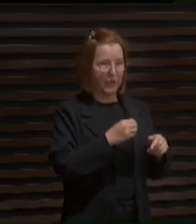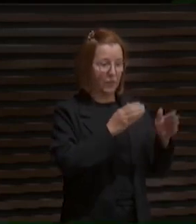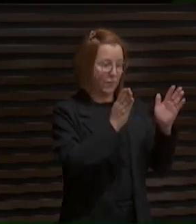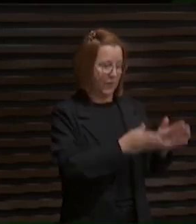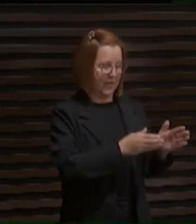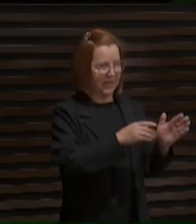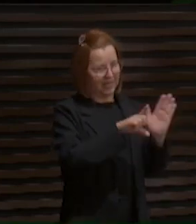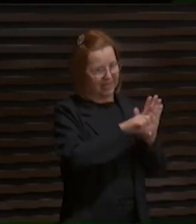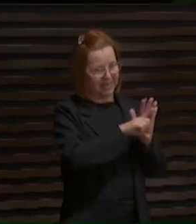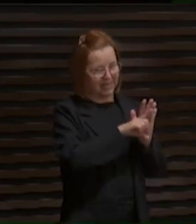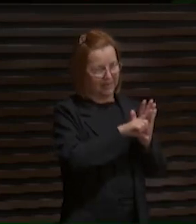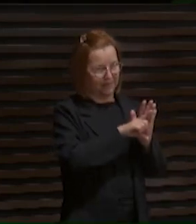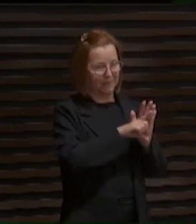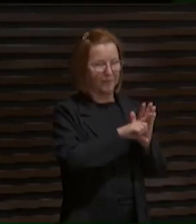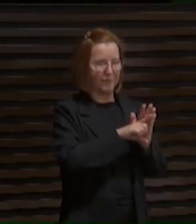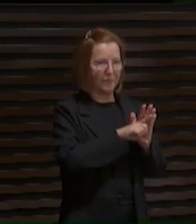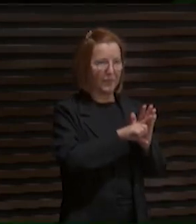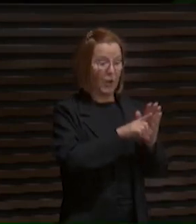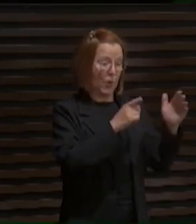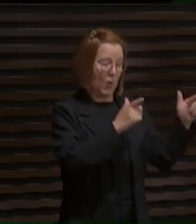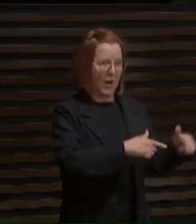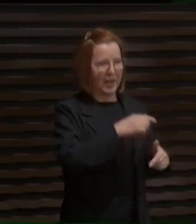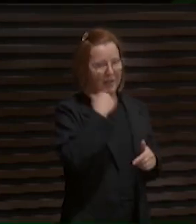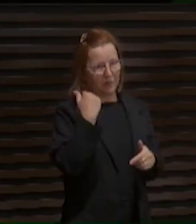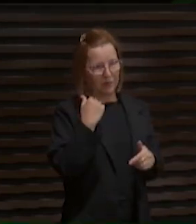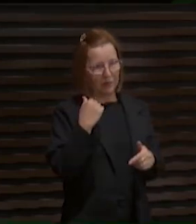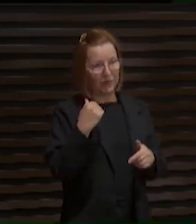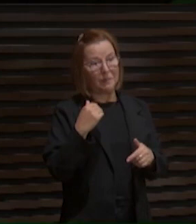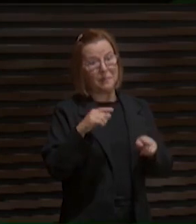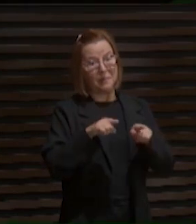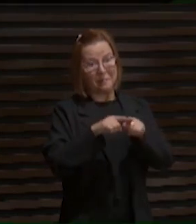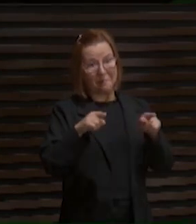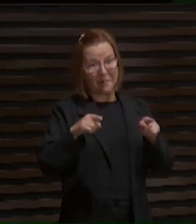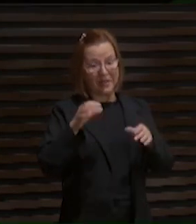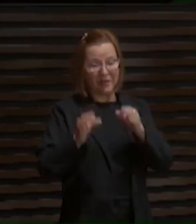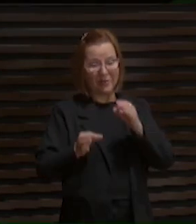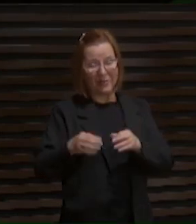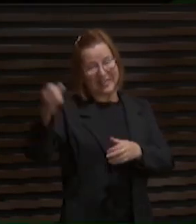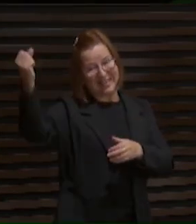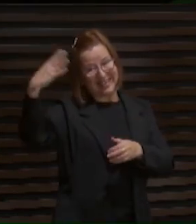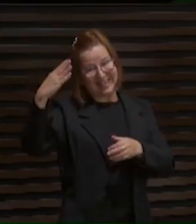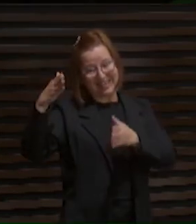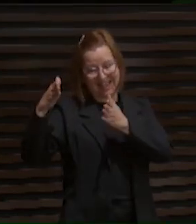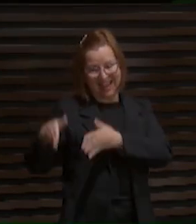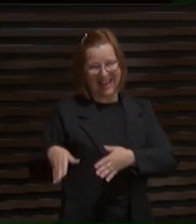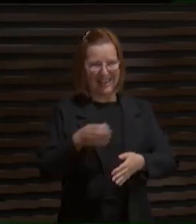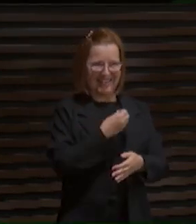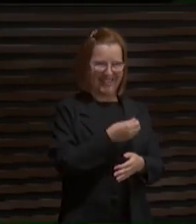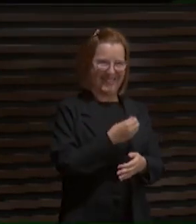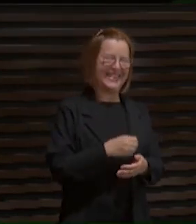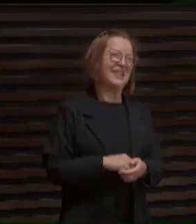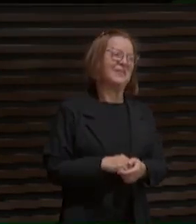lado da morte, assim como a justiça e a graça andam juntas do lado da vida. Aí está ao lado, tá? Mas é do